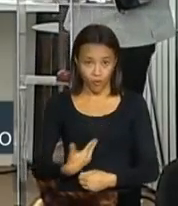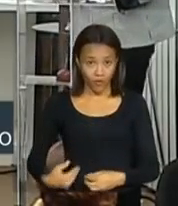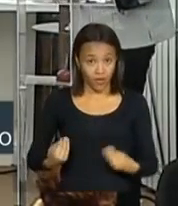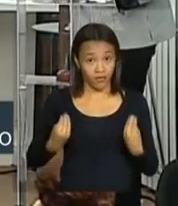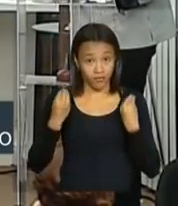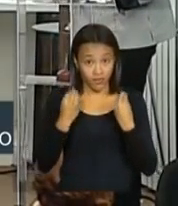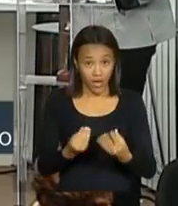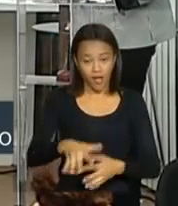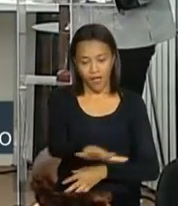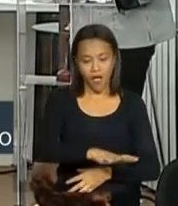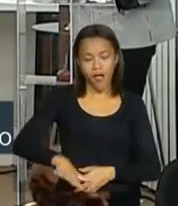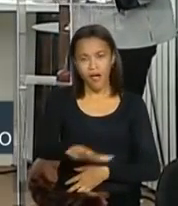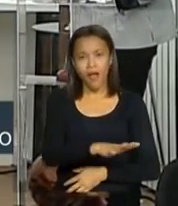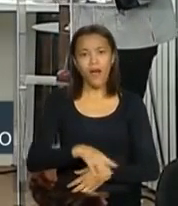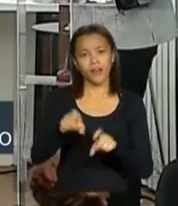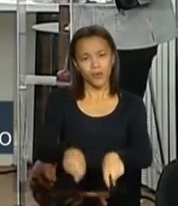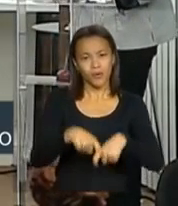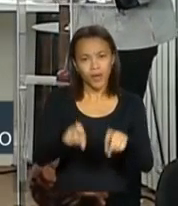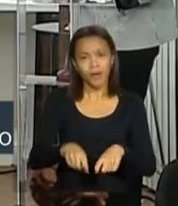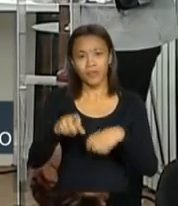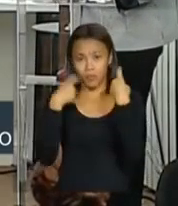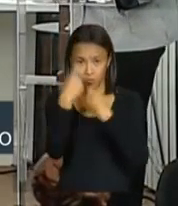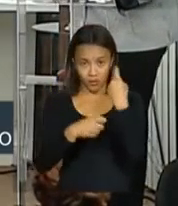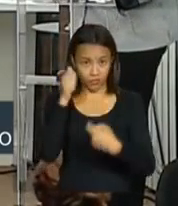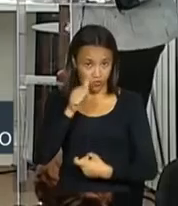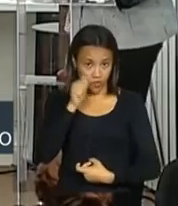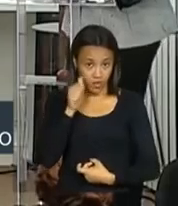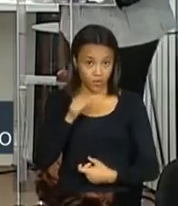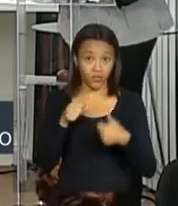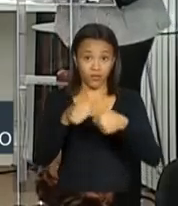mundo rural e às trabalhadoras rurais.